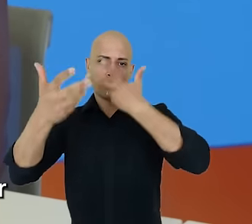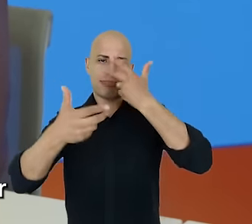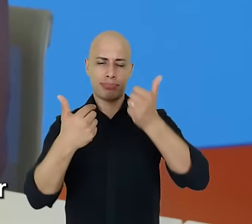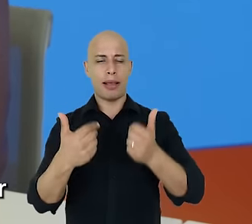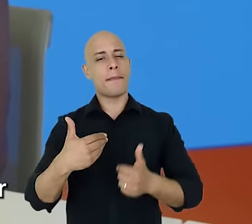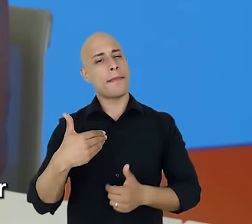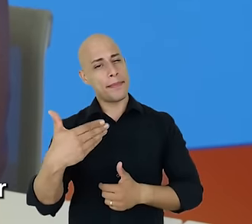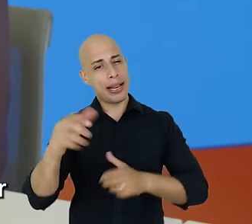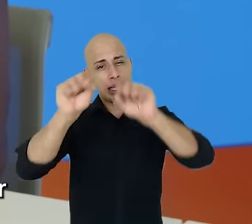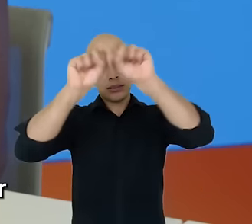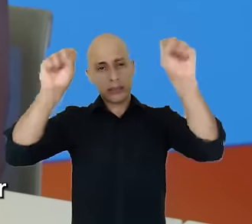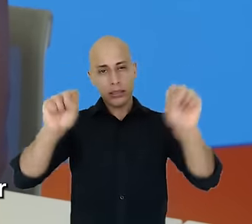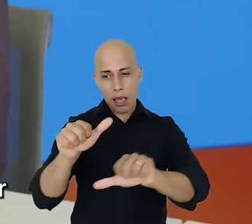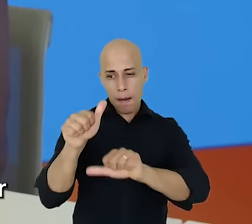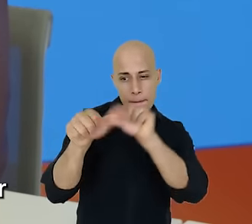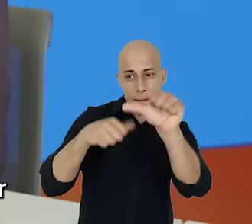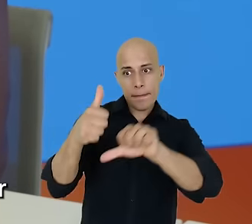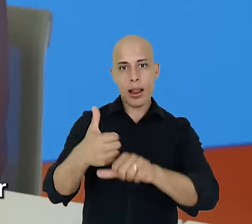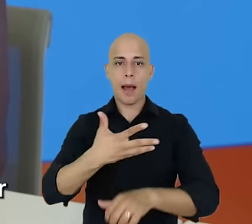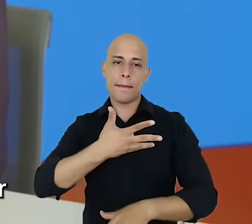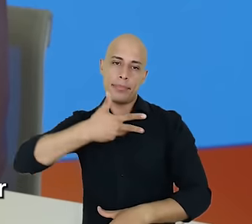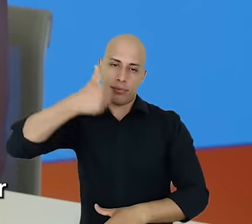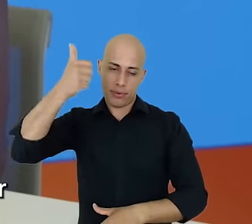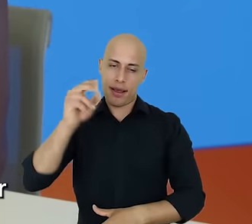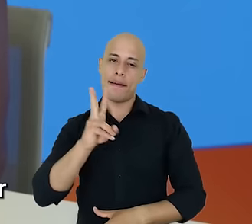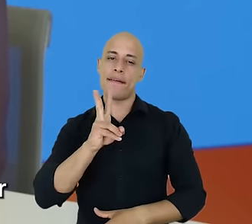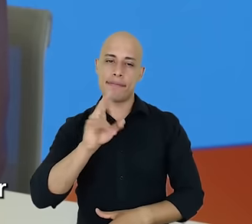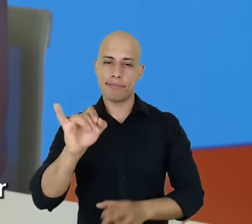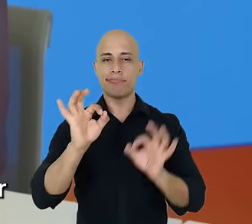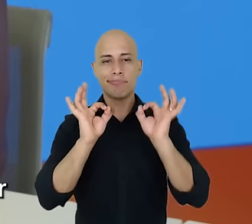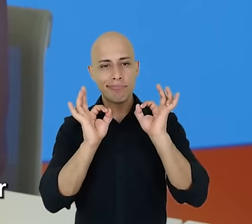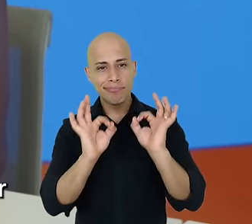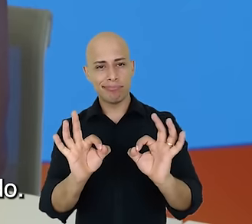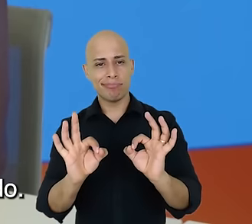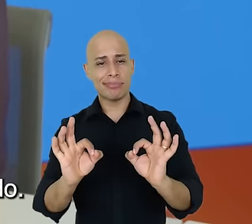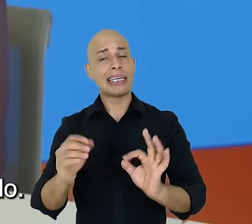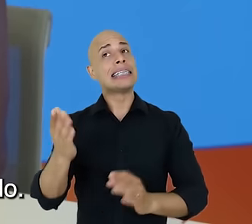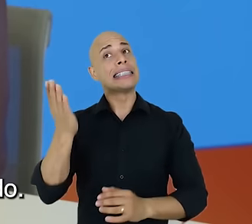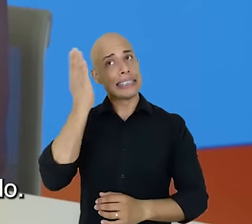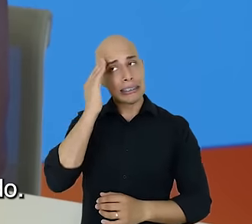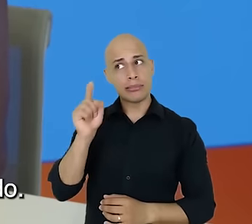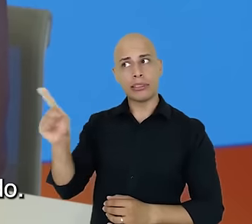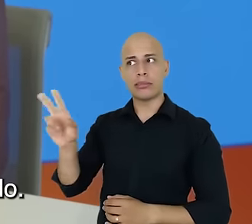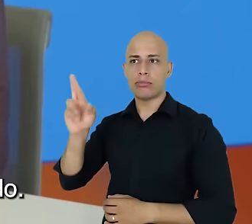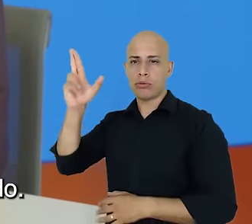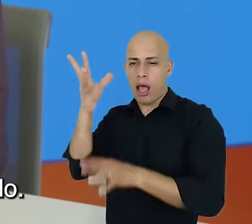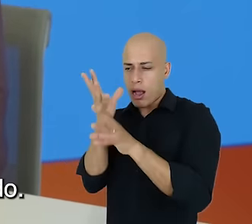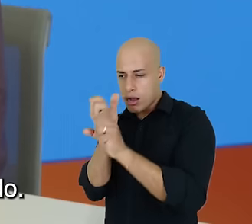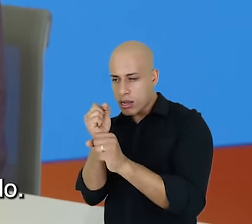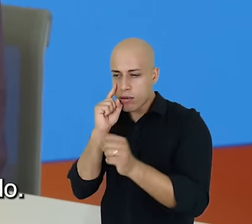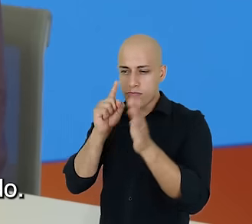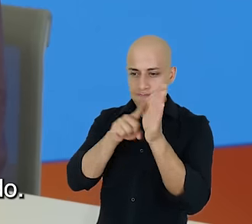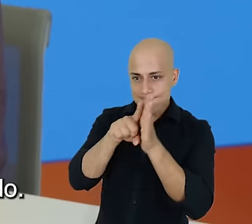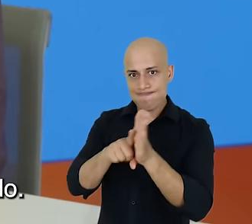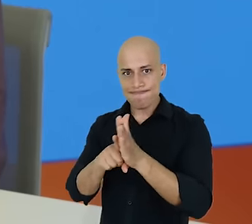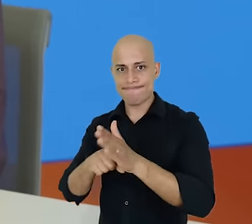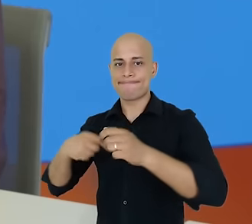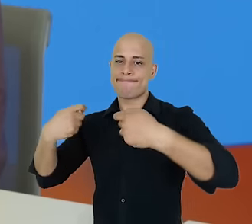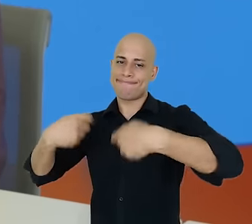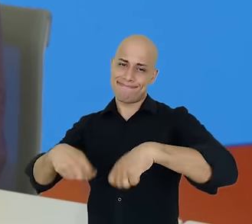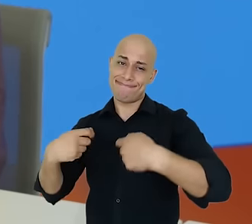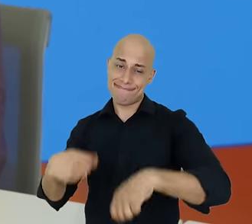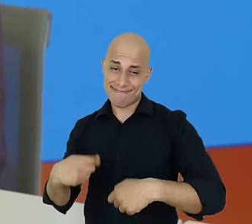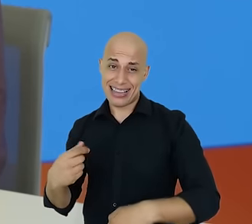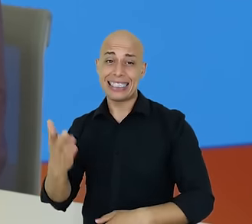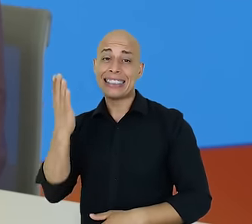com certeza eh a ideia da necessidade de contador existe não tem muito para onde ir nesse sentido e eu